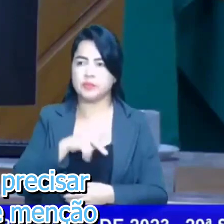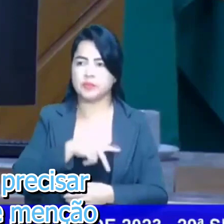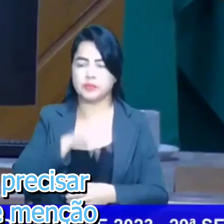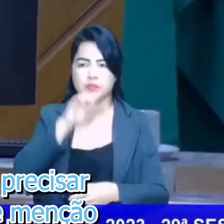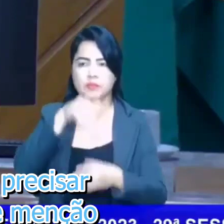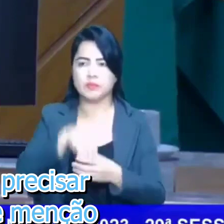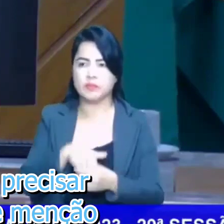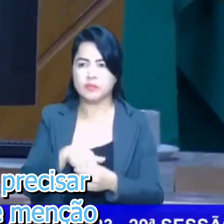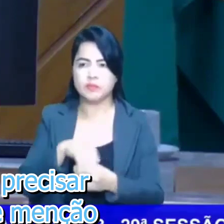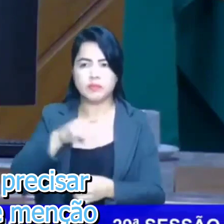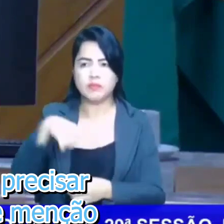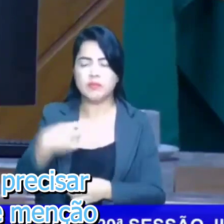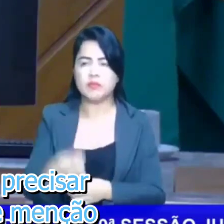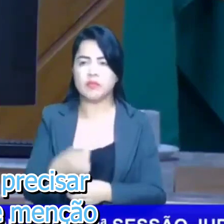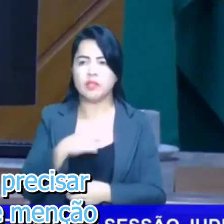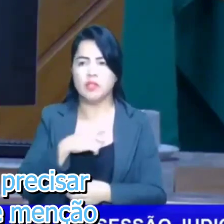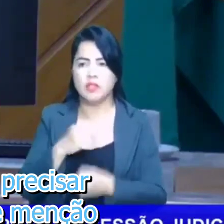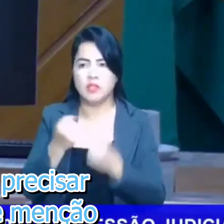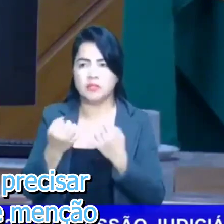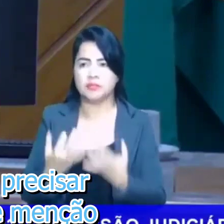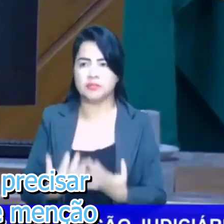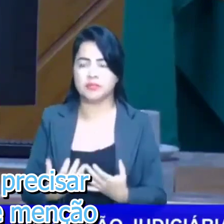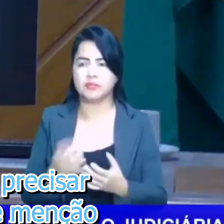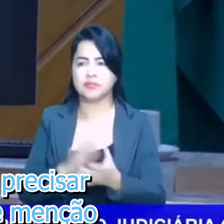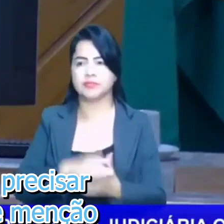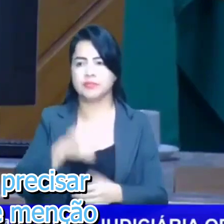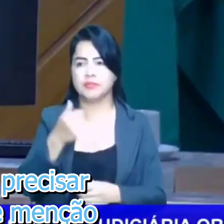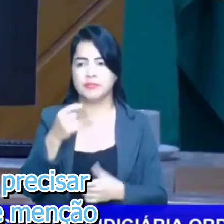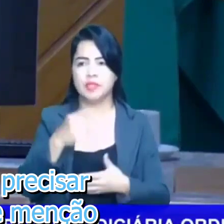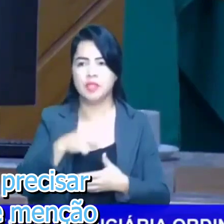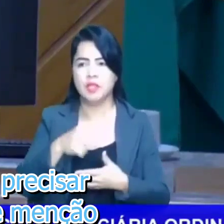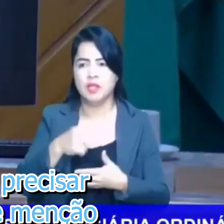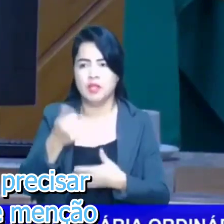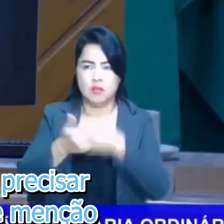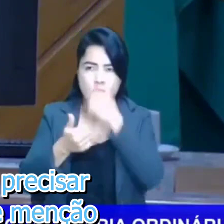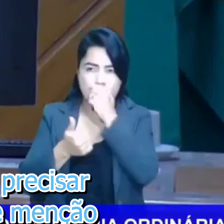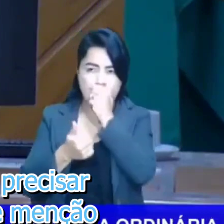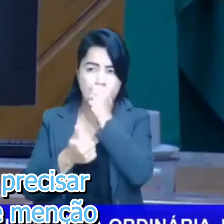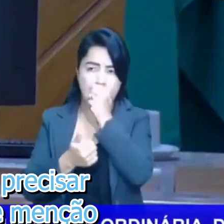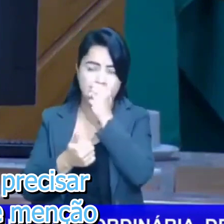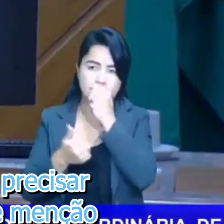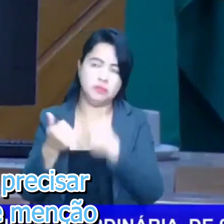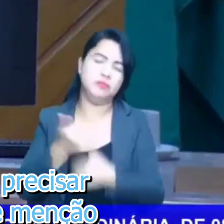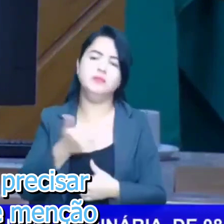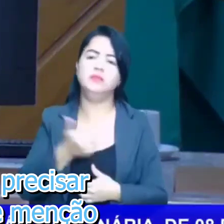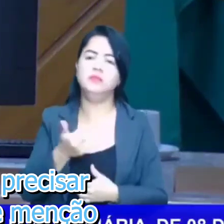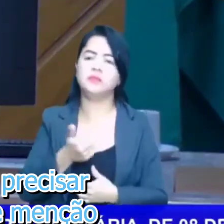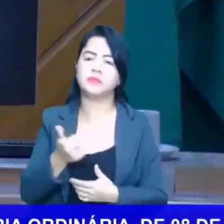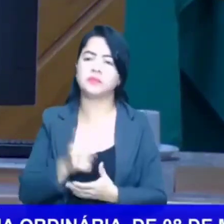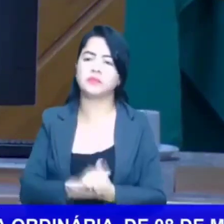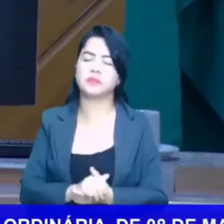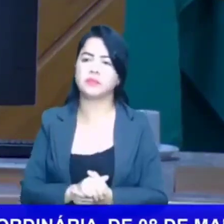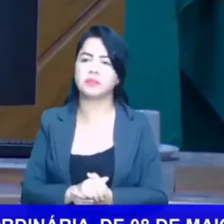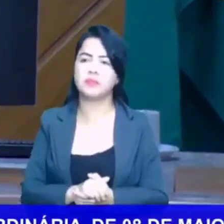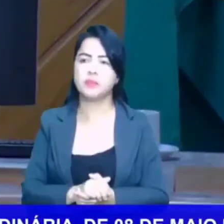Eleitoral não vai precisar depois se explicar. E do lado direito, um pedacinho da bandeira do Brasil. Primeiro fato que merece